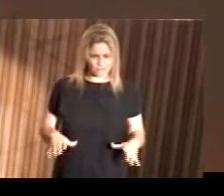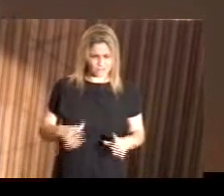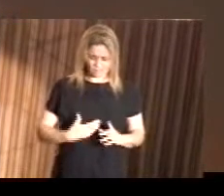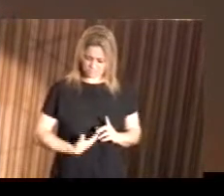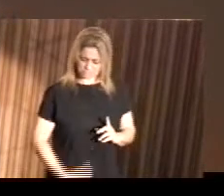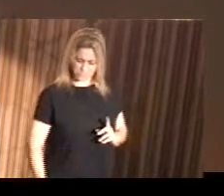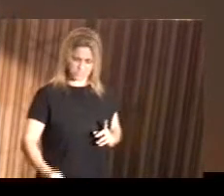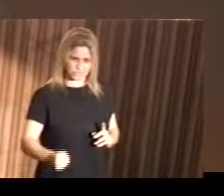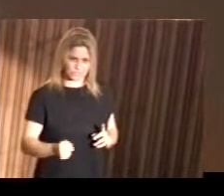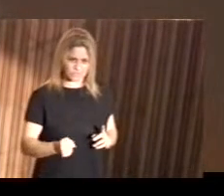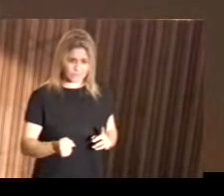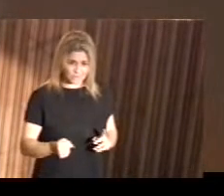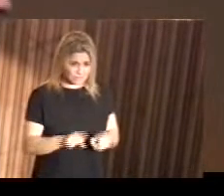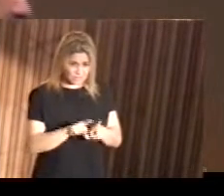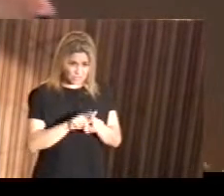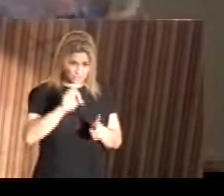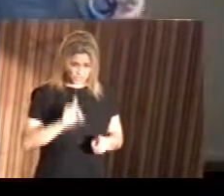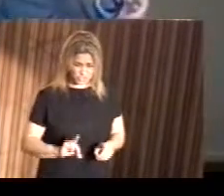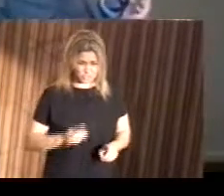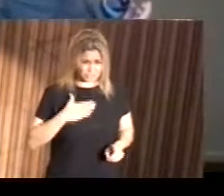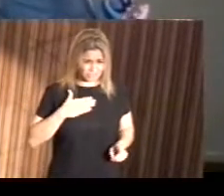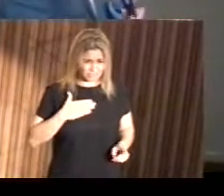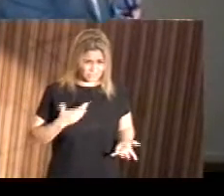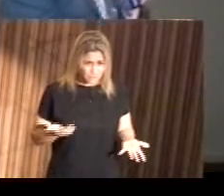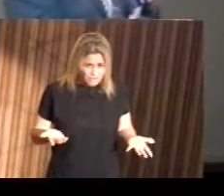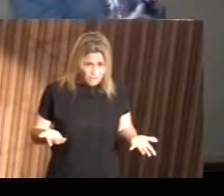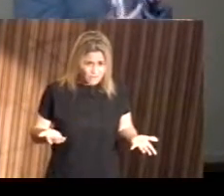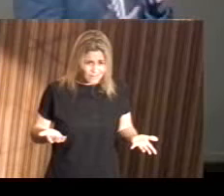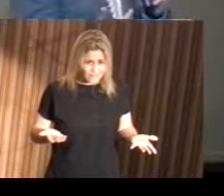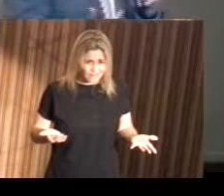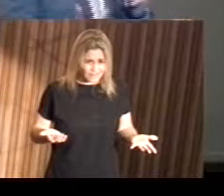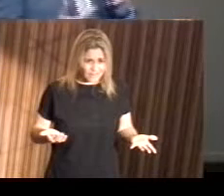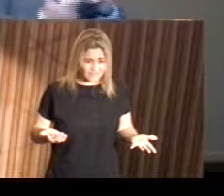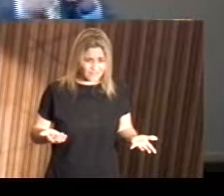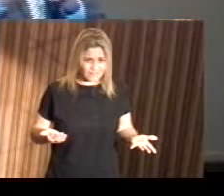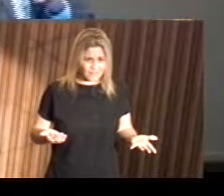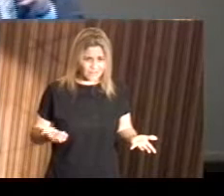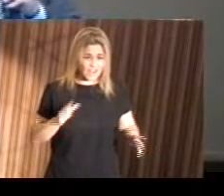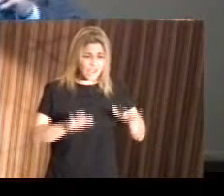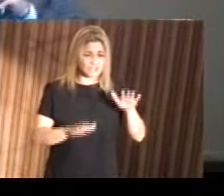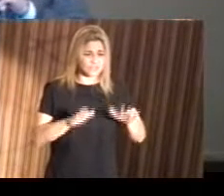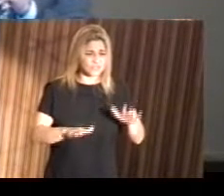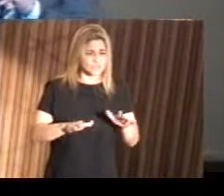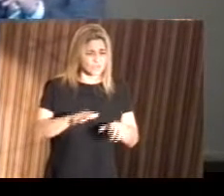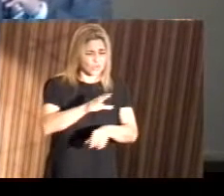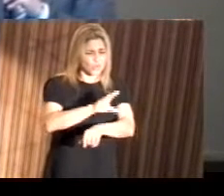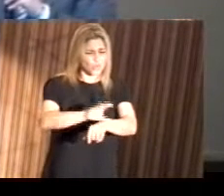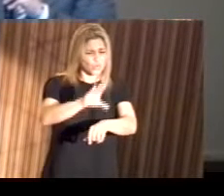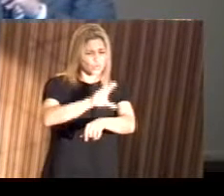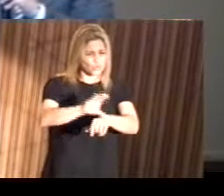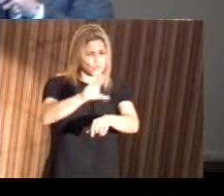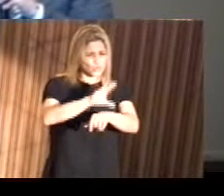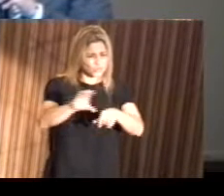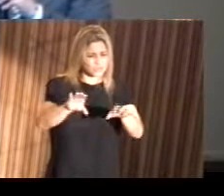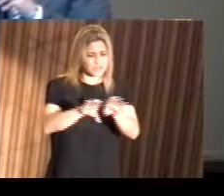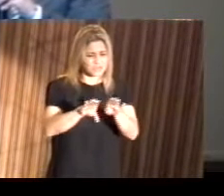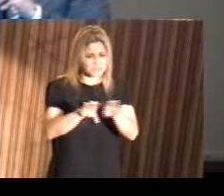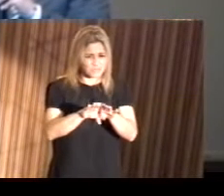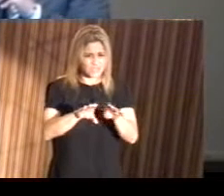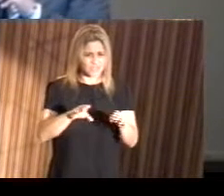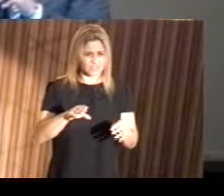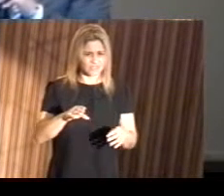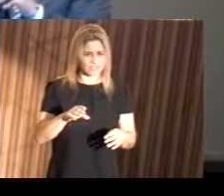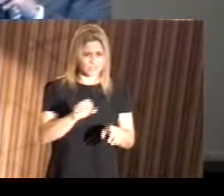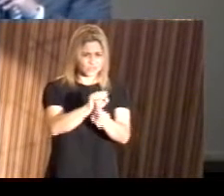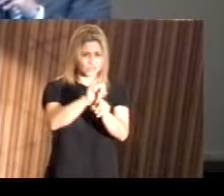Quando eu vejo, por exemplo, que a cultura e o sistema de vida